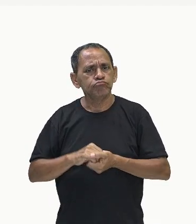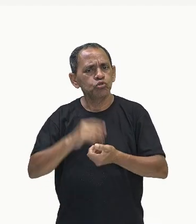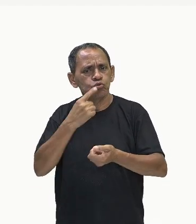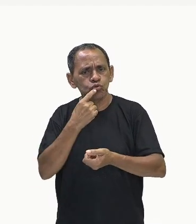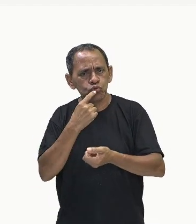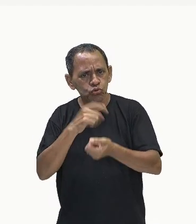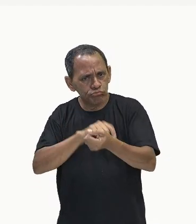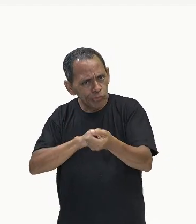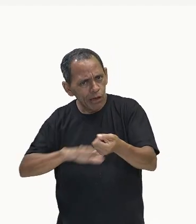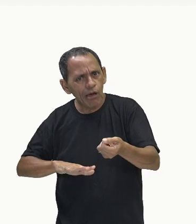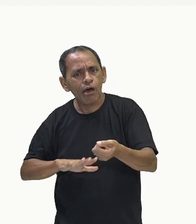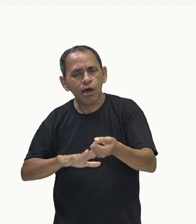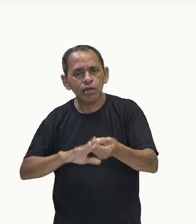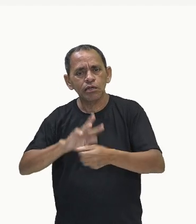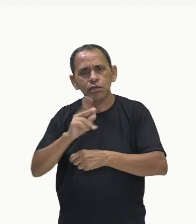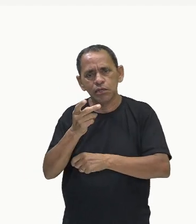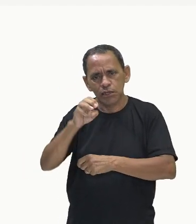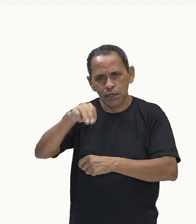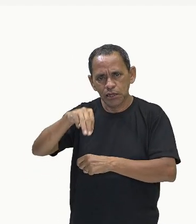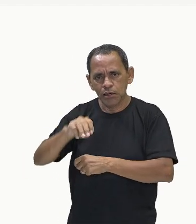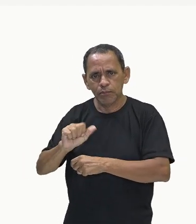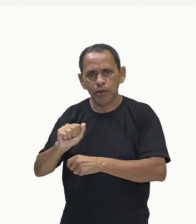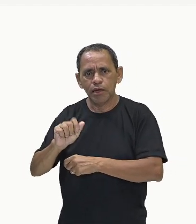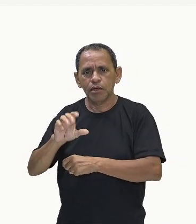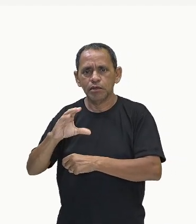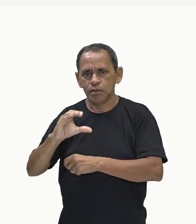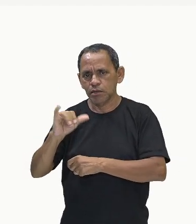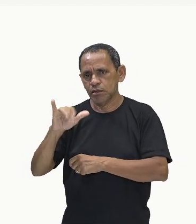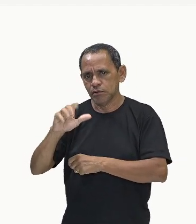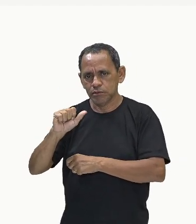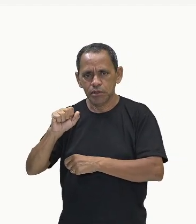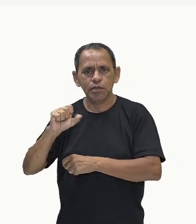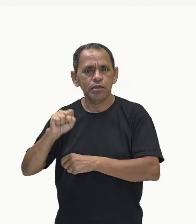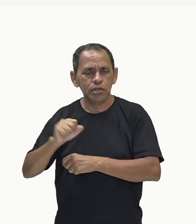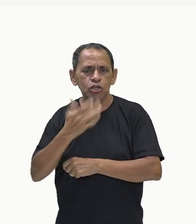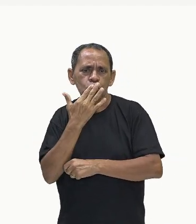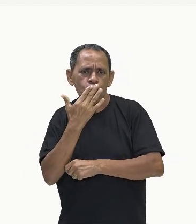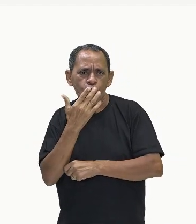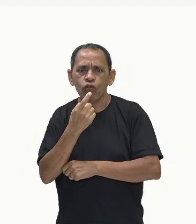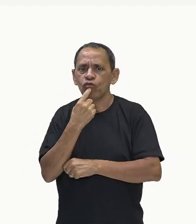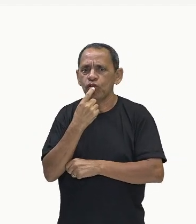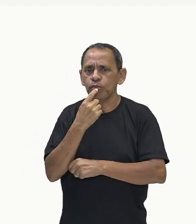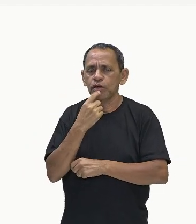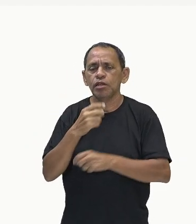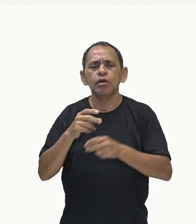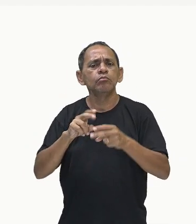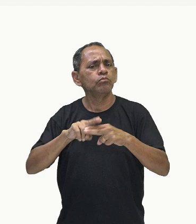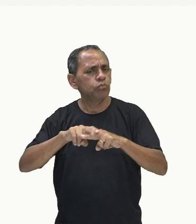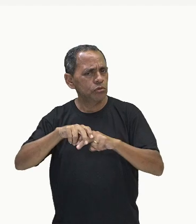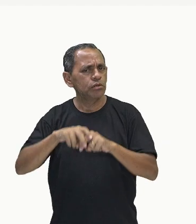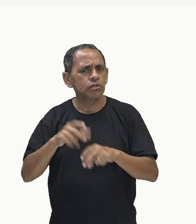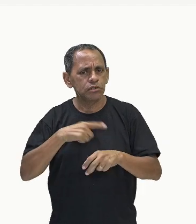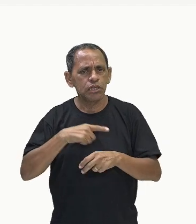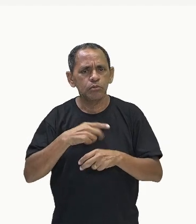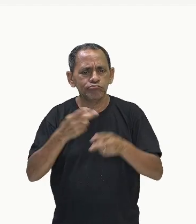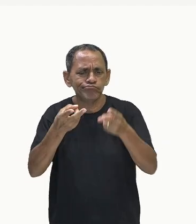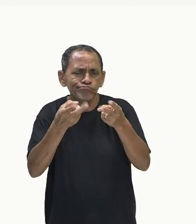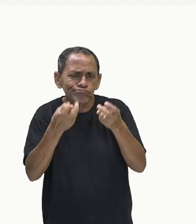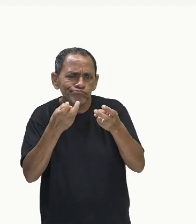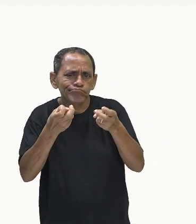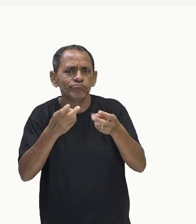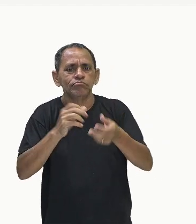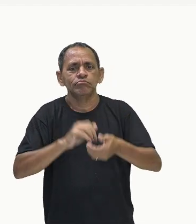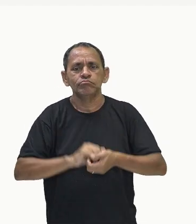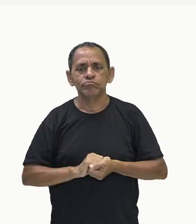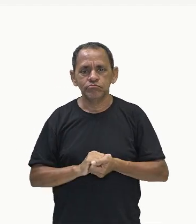as hemácias, que tem essa cor vermelha, e por isso nós temos aí a percepção da cor do sangue. E